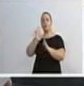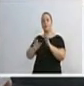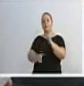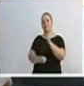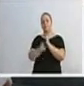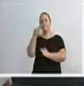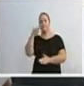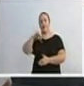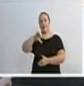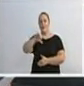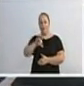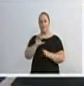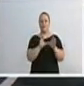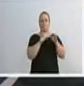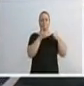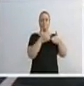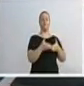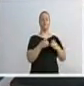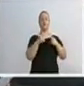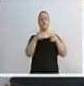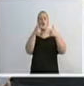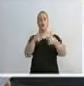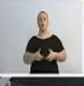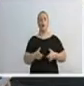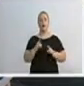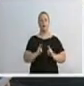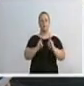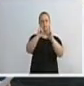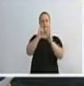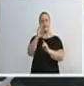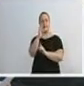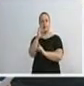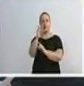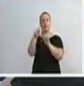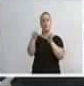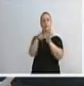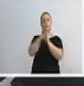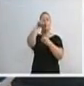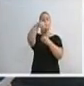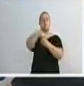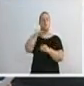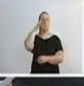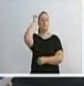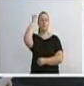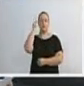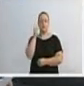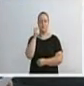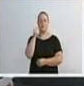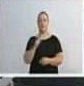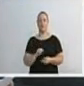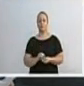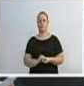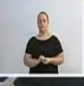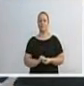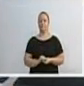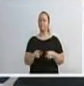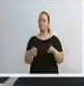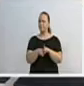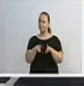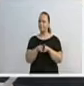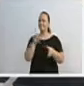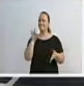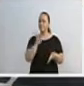dezembro, no Bloco T da FURB. Pela condição extraordinária, presidente, quero fazer o registro que é difícil para nós,